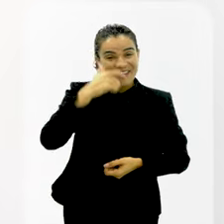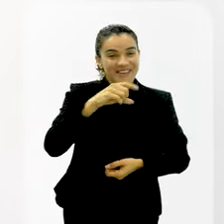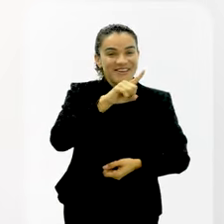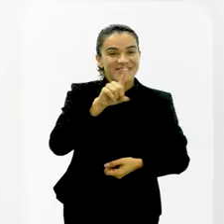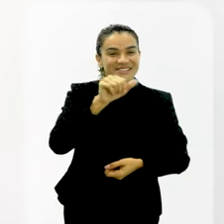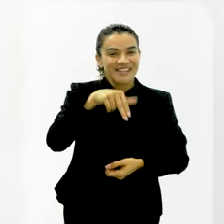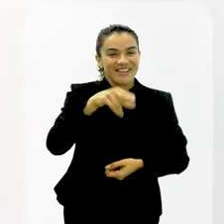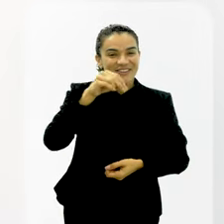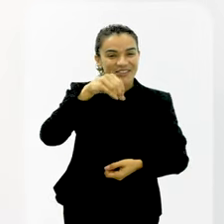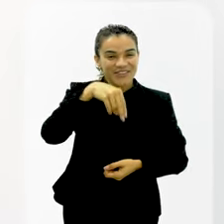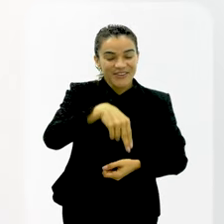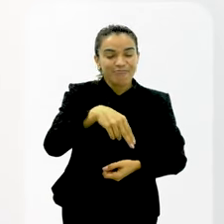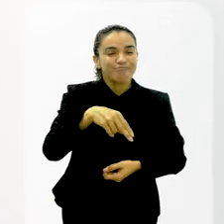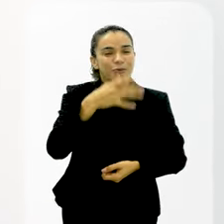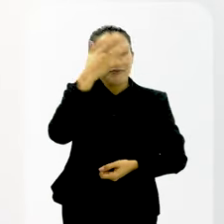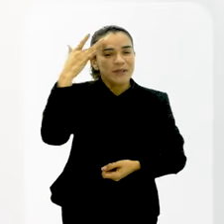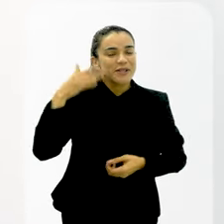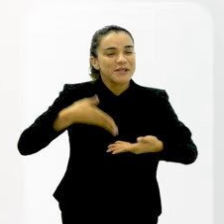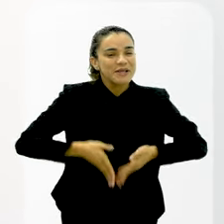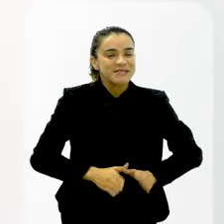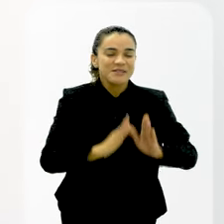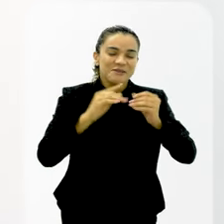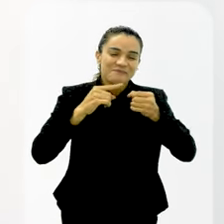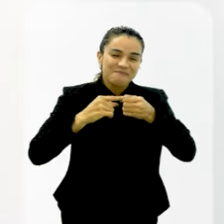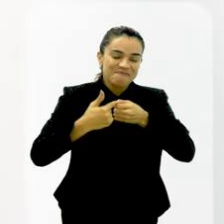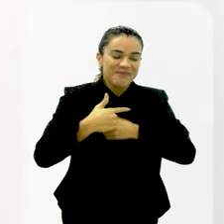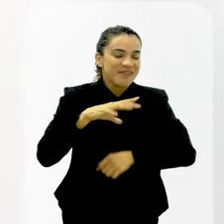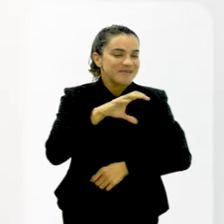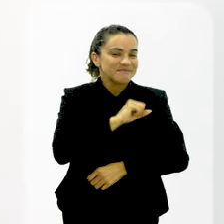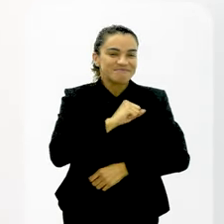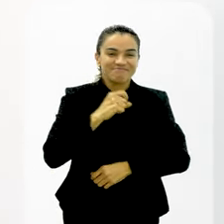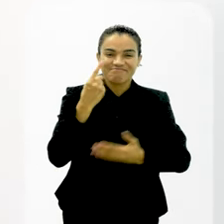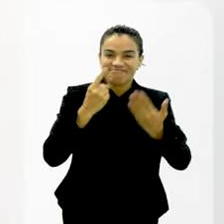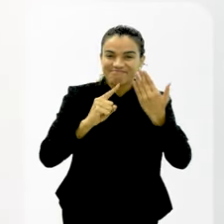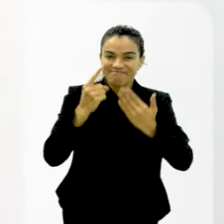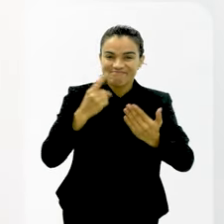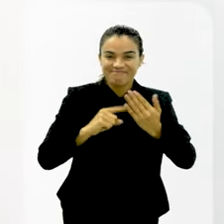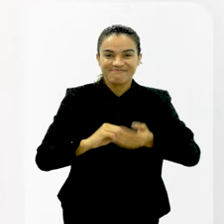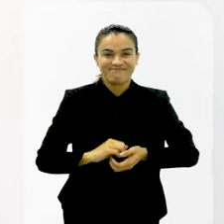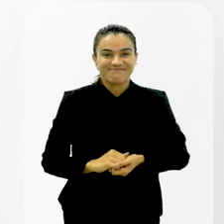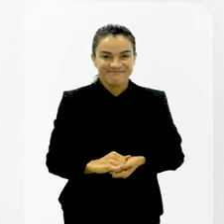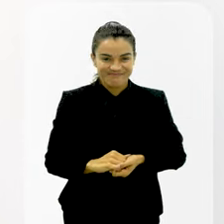Tarcísio Zanon é um menino do interior apaixonado por carnaval,